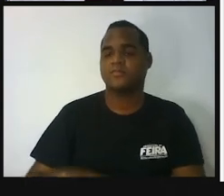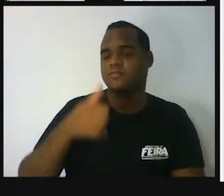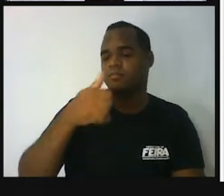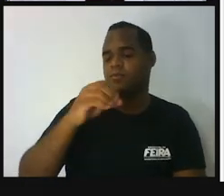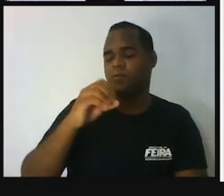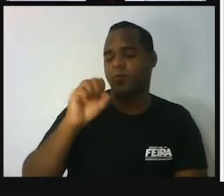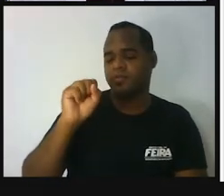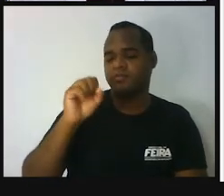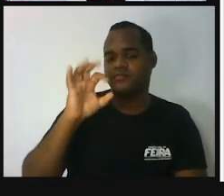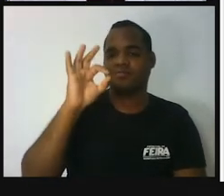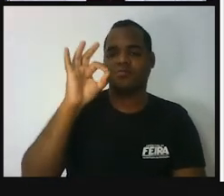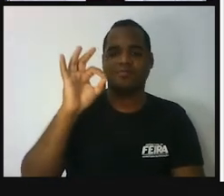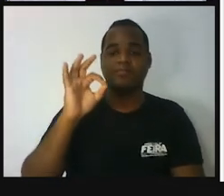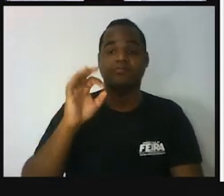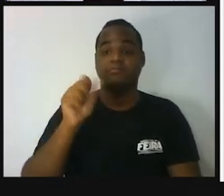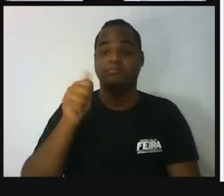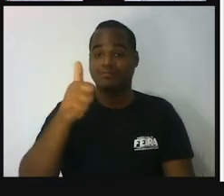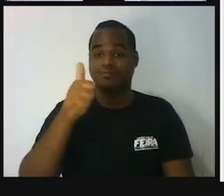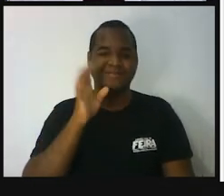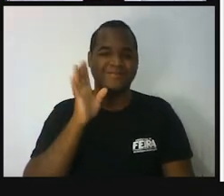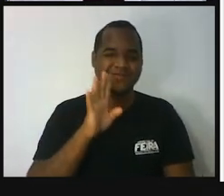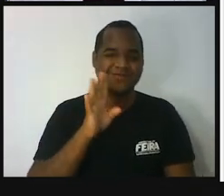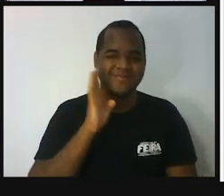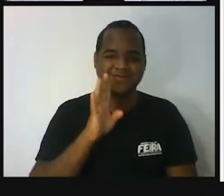108 graus. E aí? Bacana, hein?